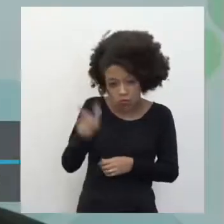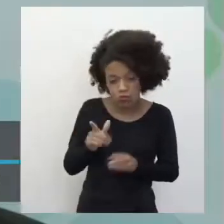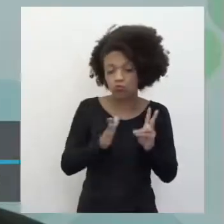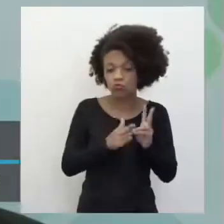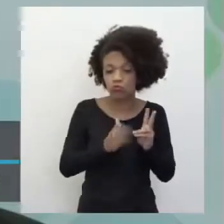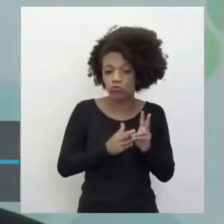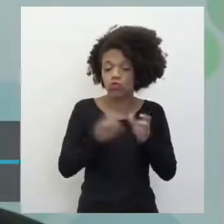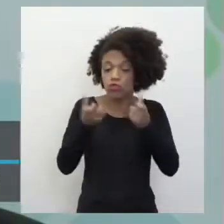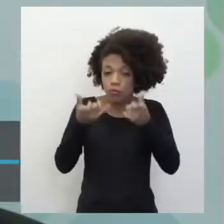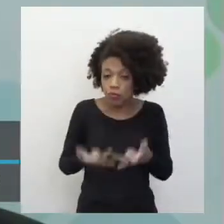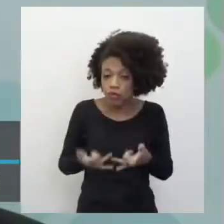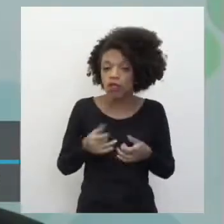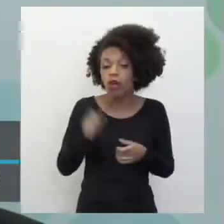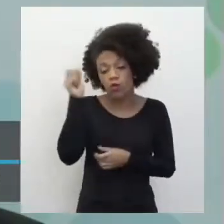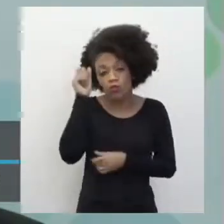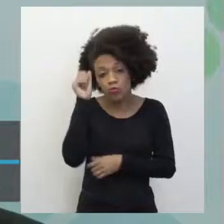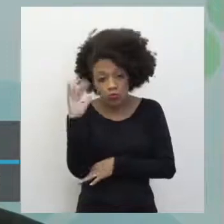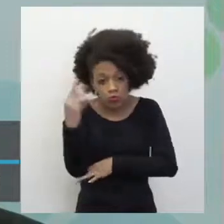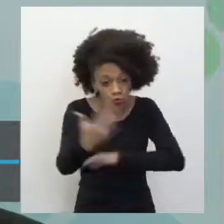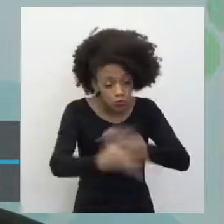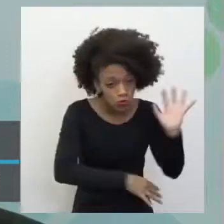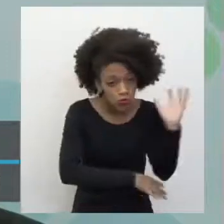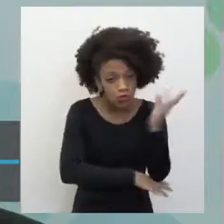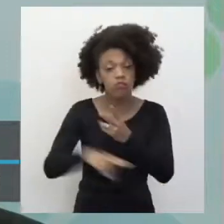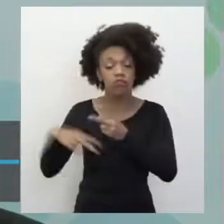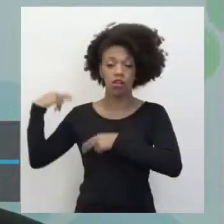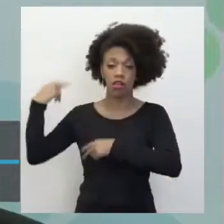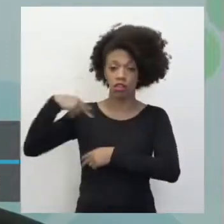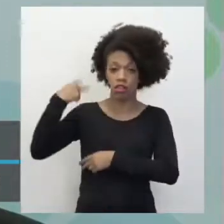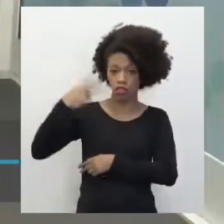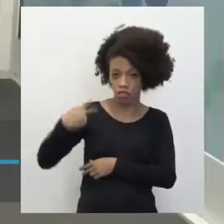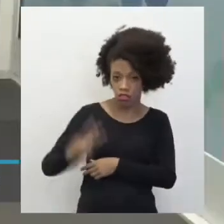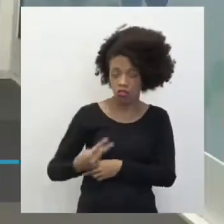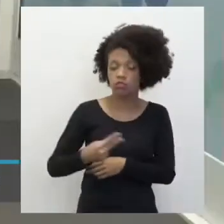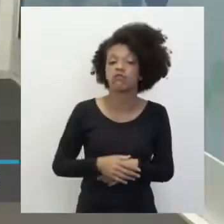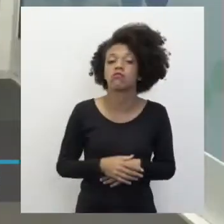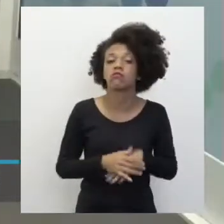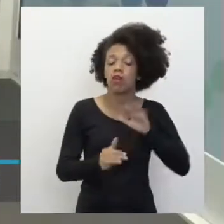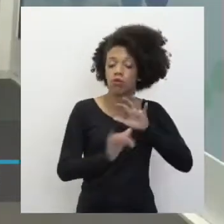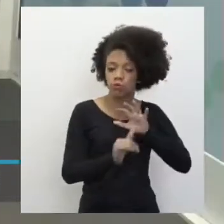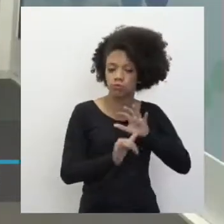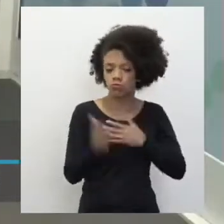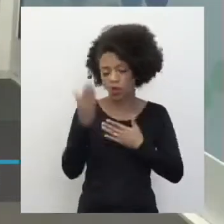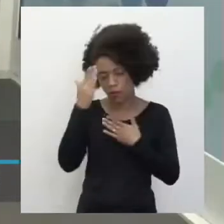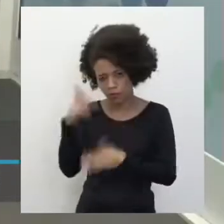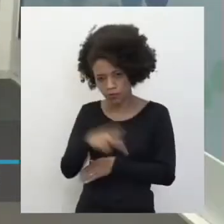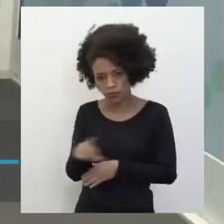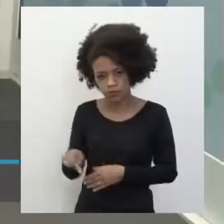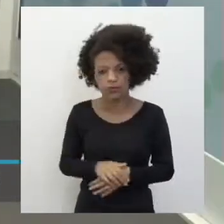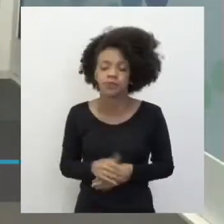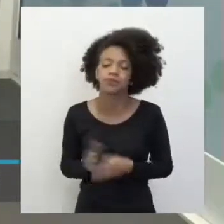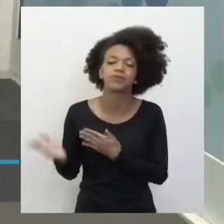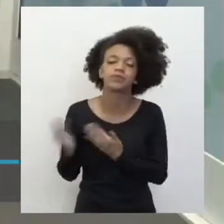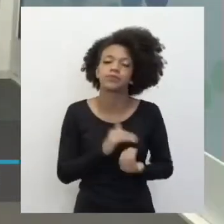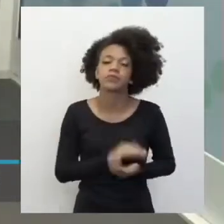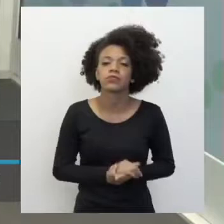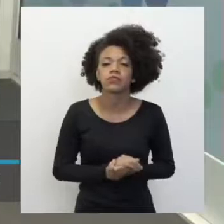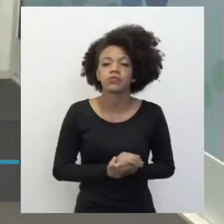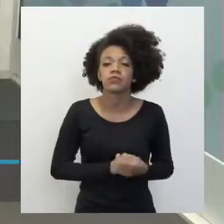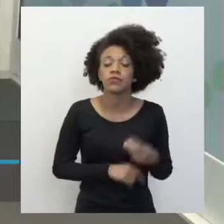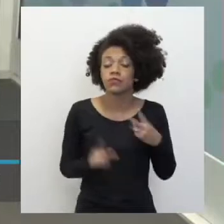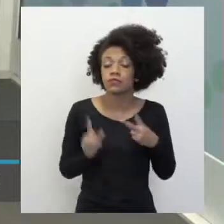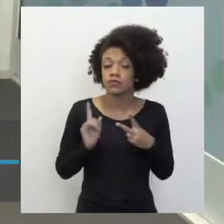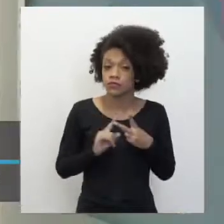da natureza com contos e lendas. Isso mesmo. Muito obrigada, Pro. Muito obrigada. Vamos lá. Próxima